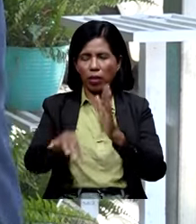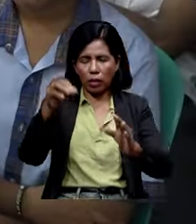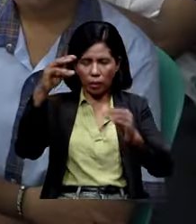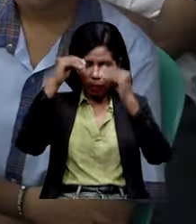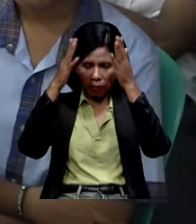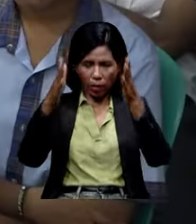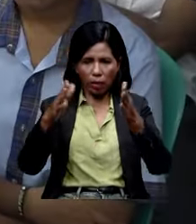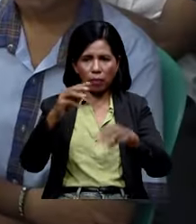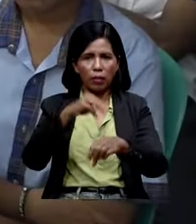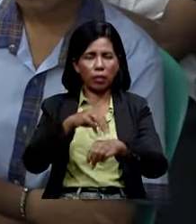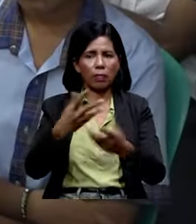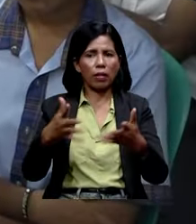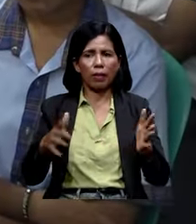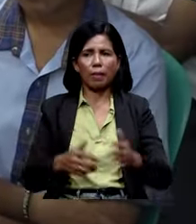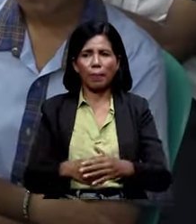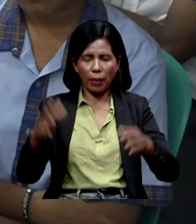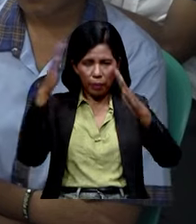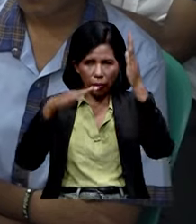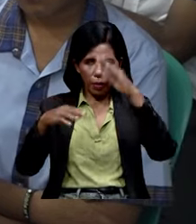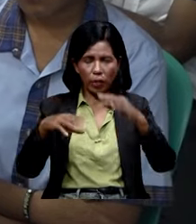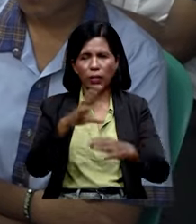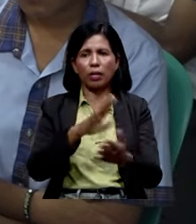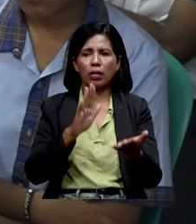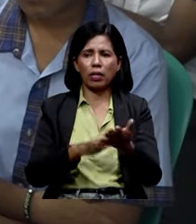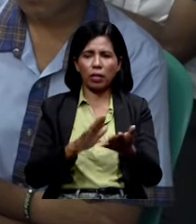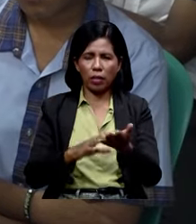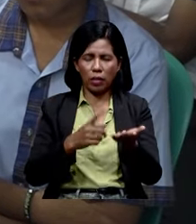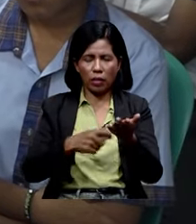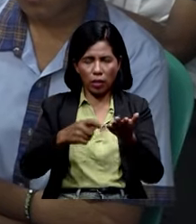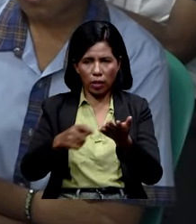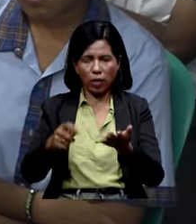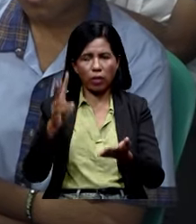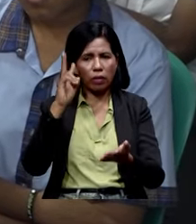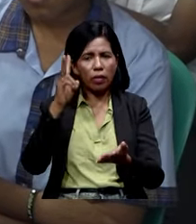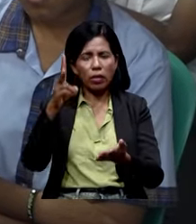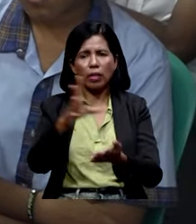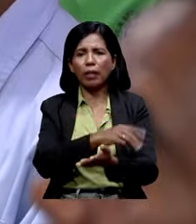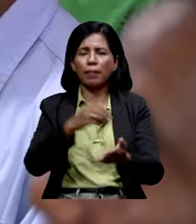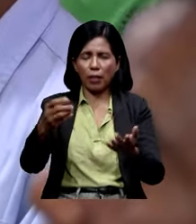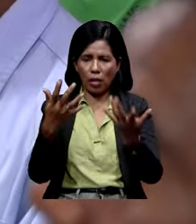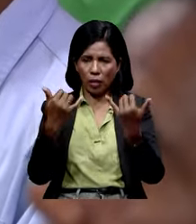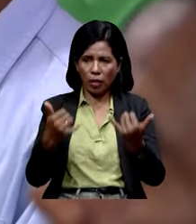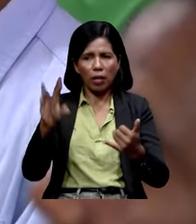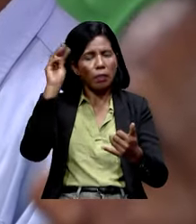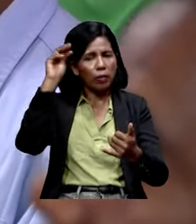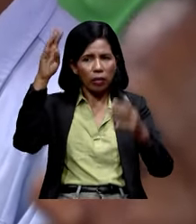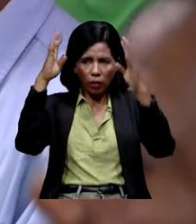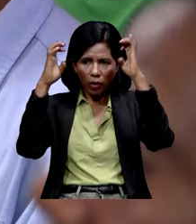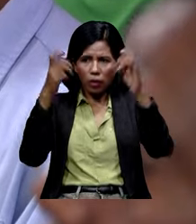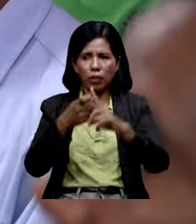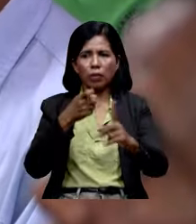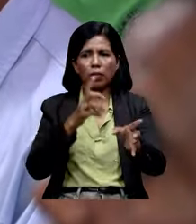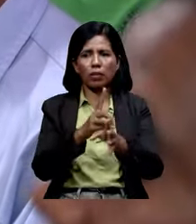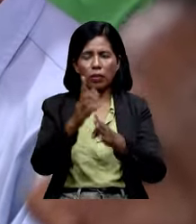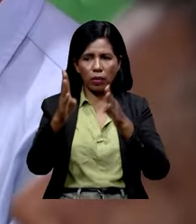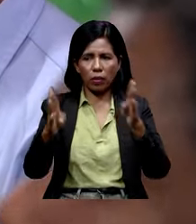ne bemaklai. O problema menos professor e escola secundária geral no técnico vocacional, diretor nacional, na DAUNE, Ministério da Educação, Lihus e